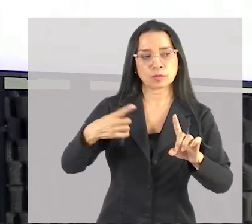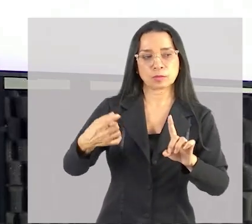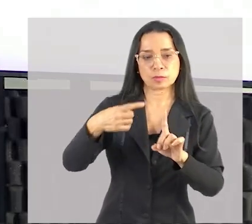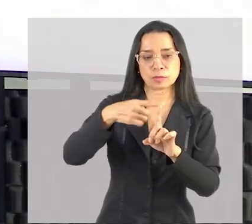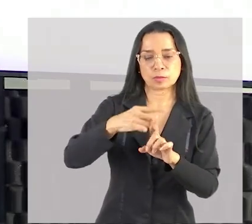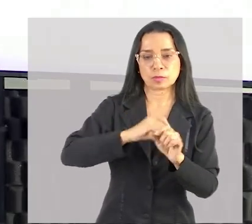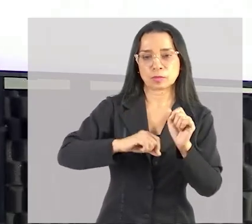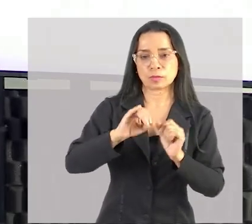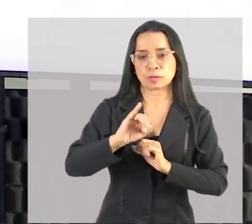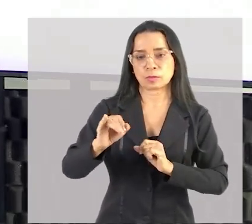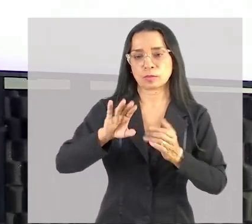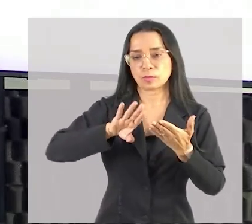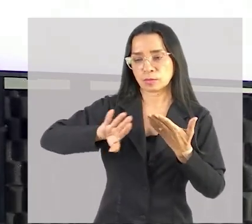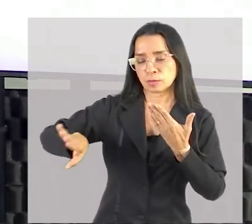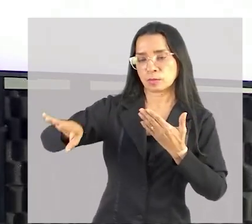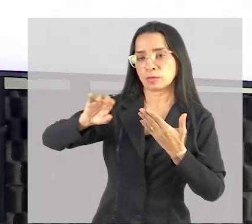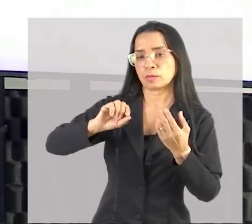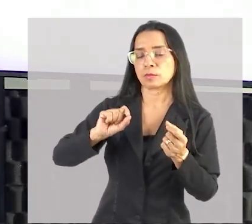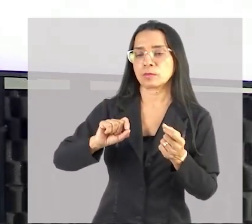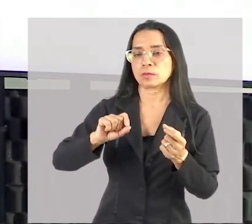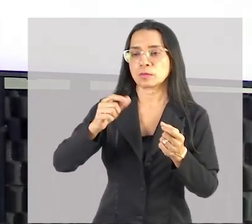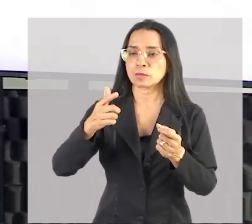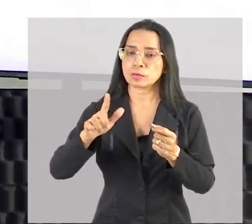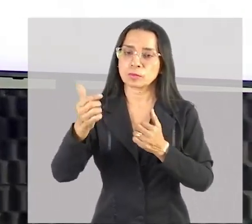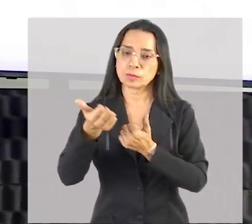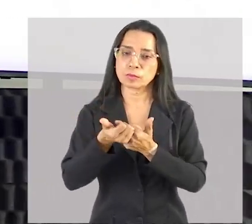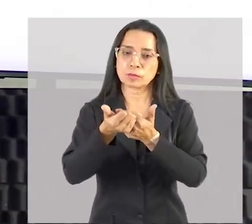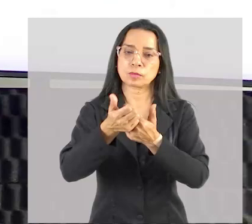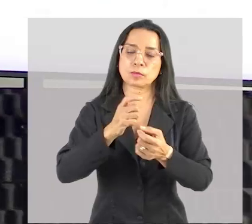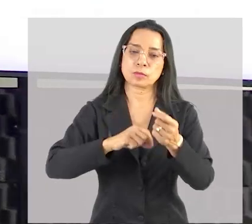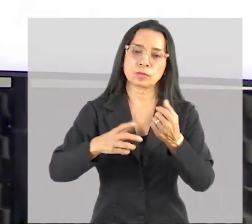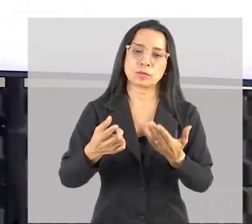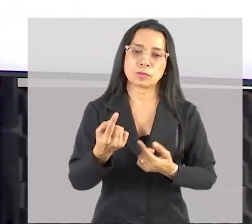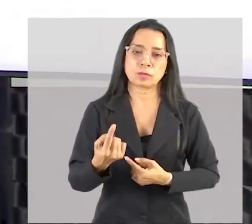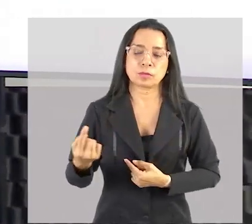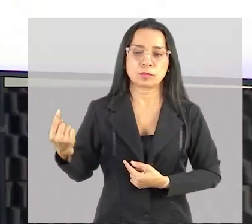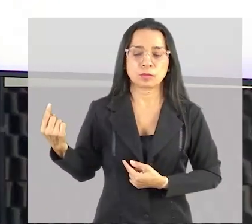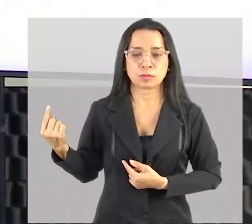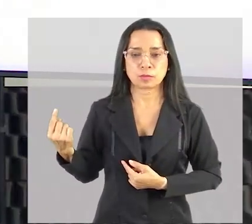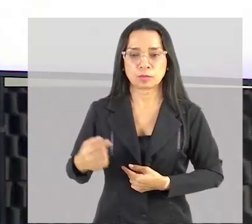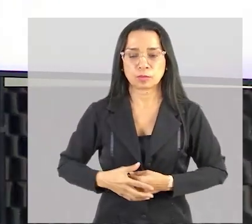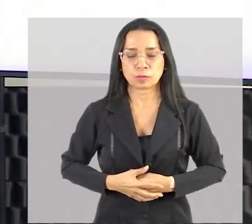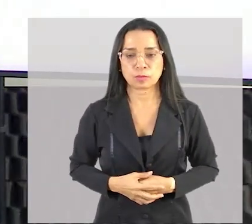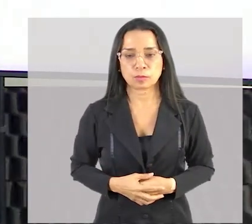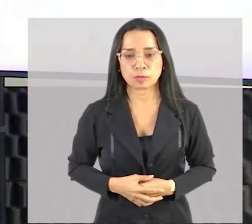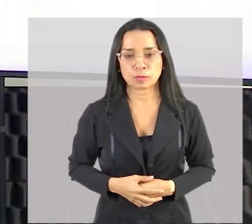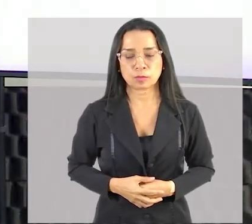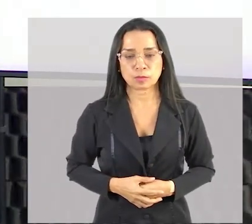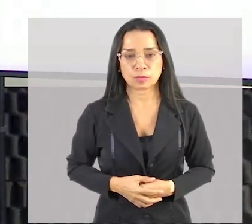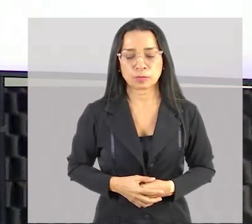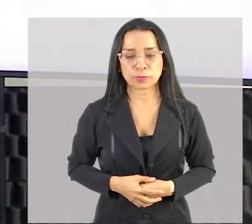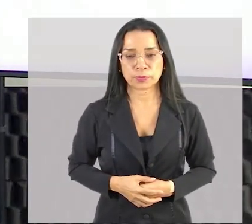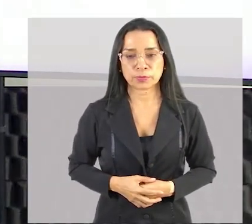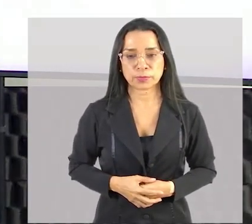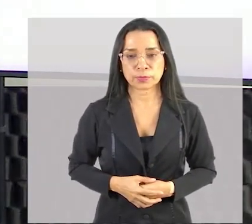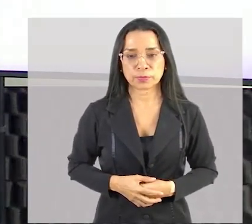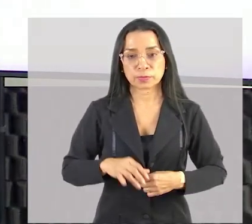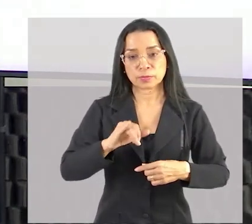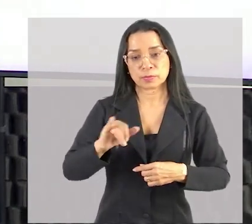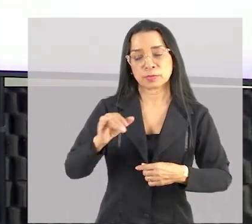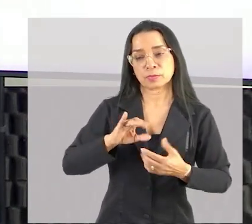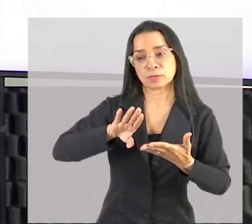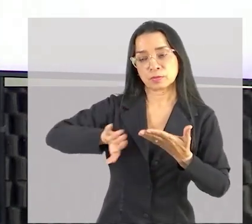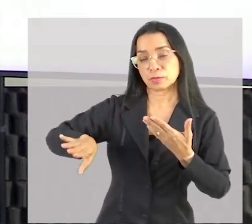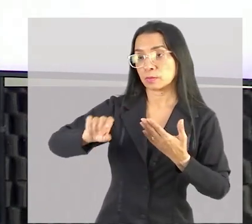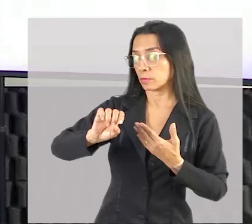Se eu estiver tirando um pedaço e colocando outro, tirando um grupo e colocando outro, eu tenho uma substituição. Se eu estiver